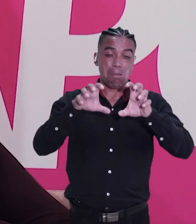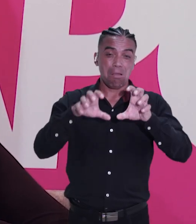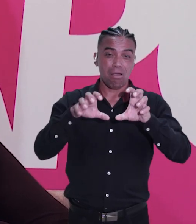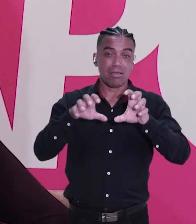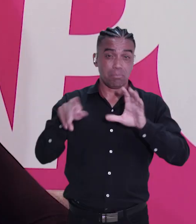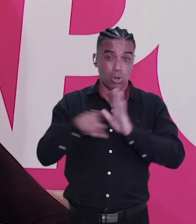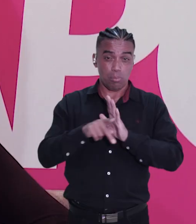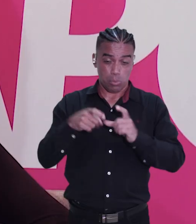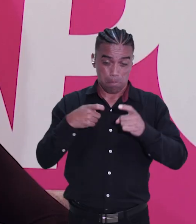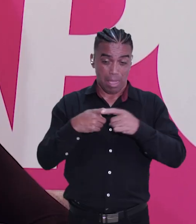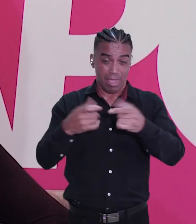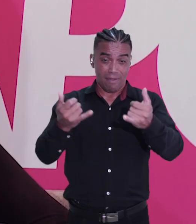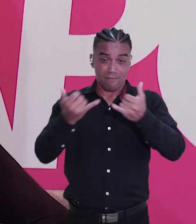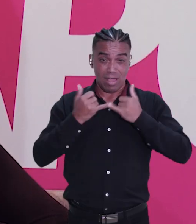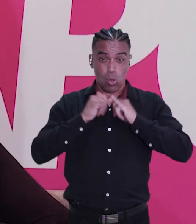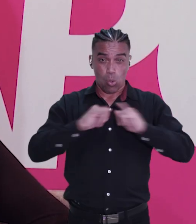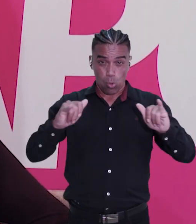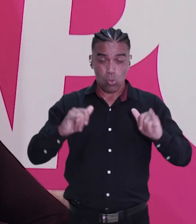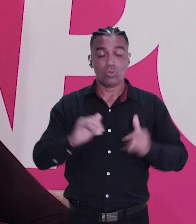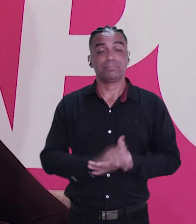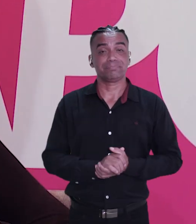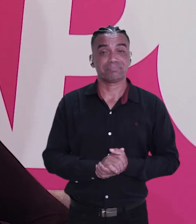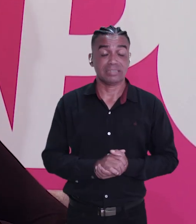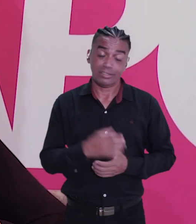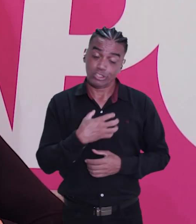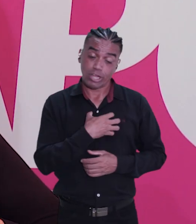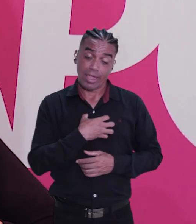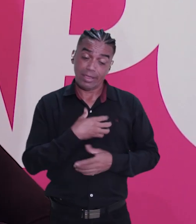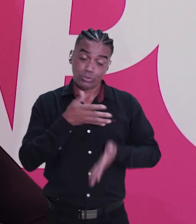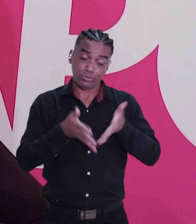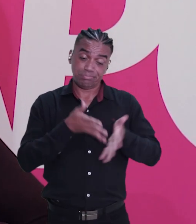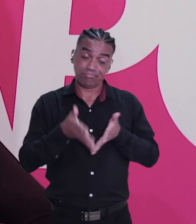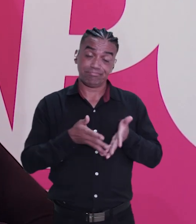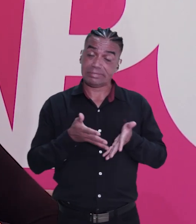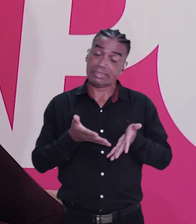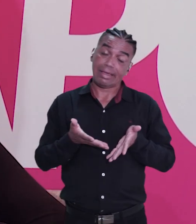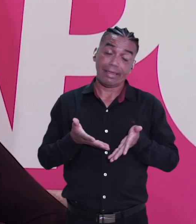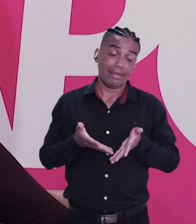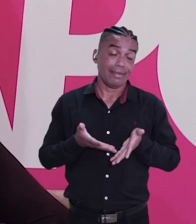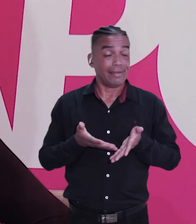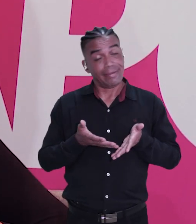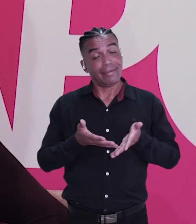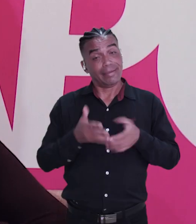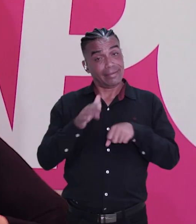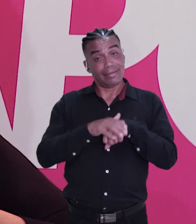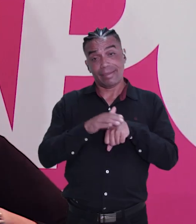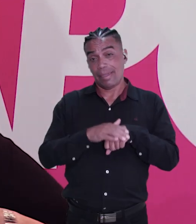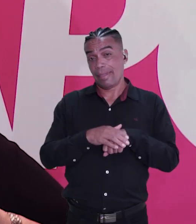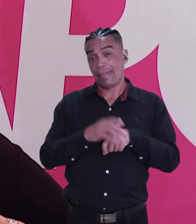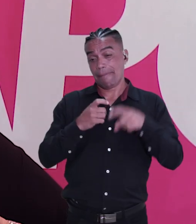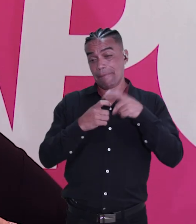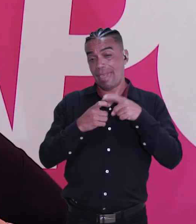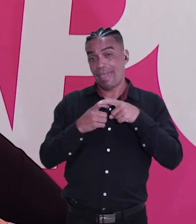nós ouvimos isso do oncologista, naturalmente dito daquela forma meio